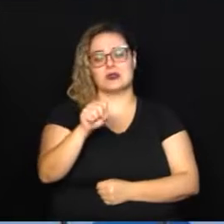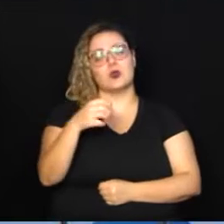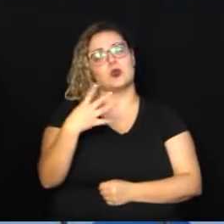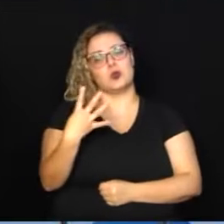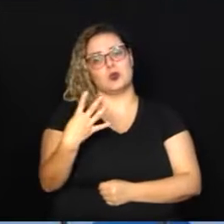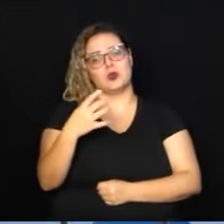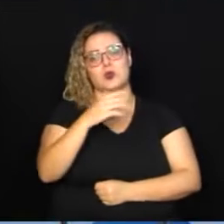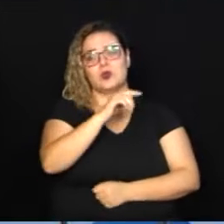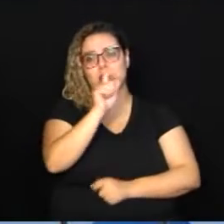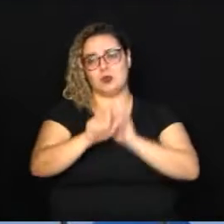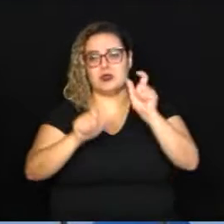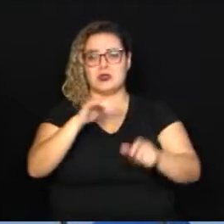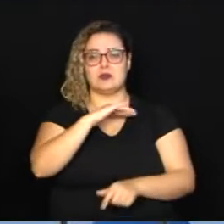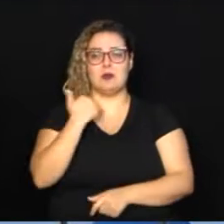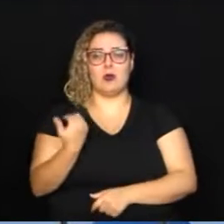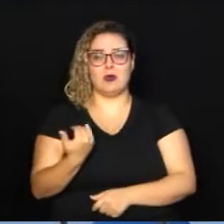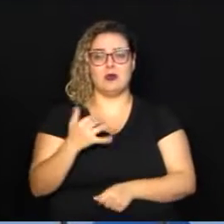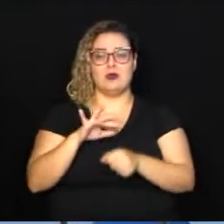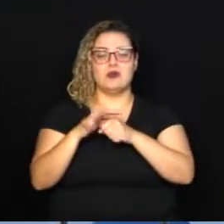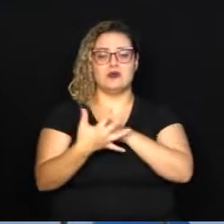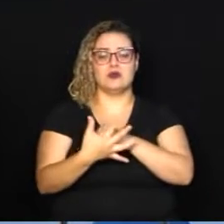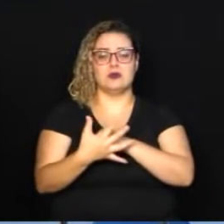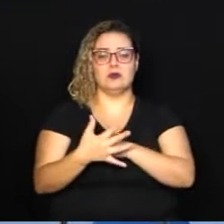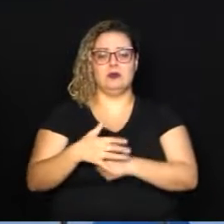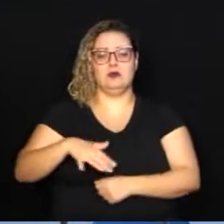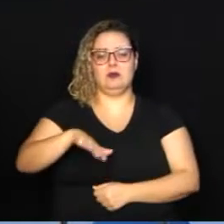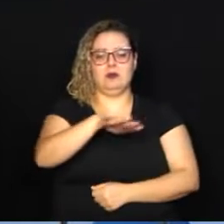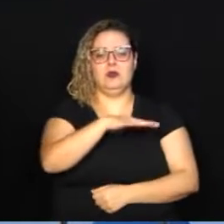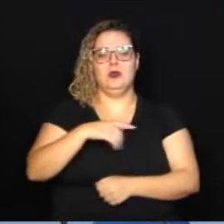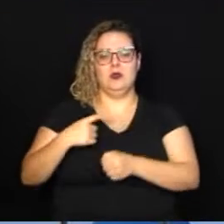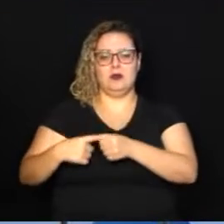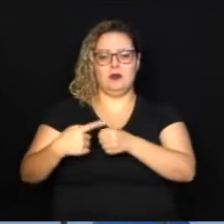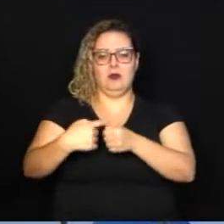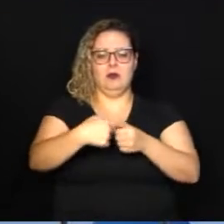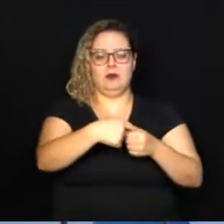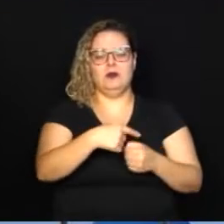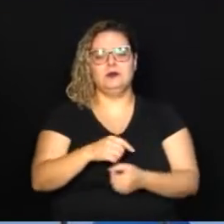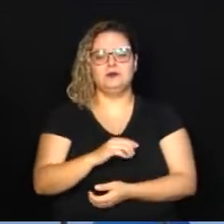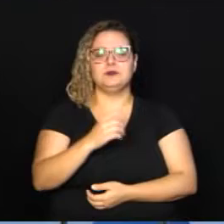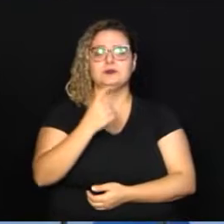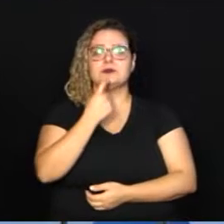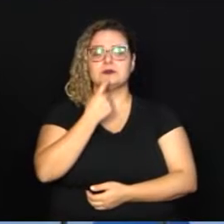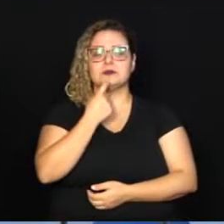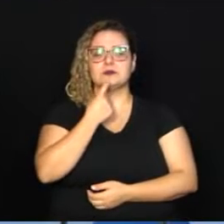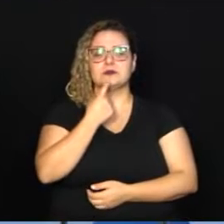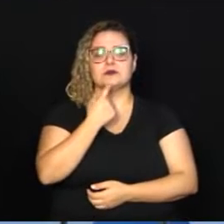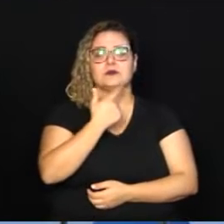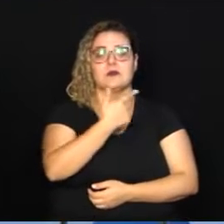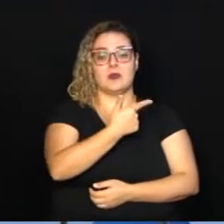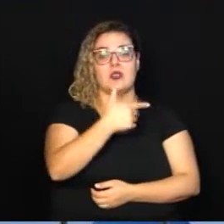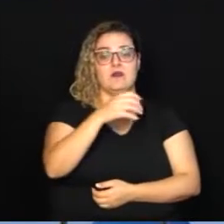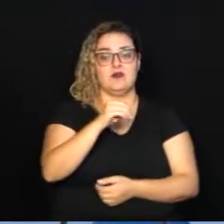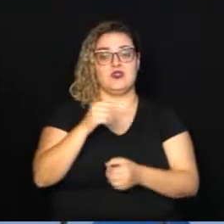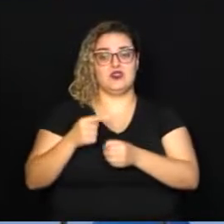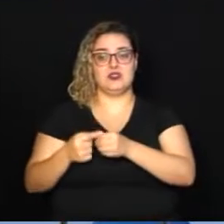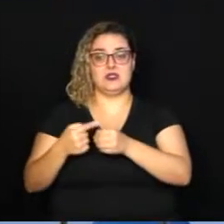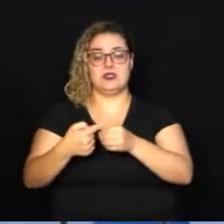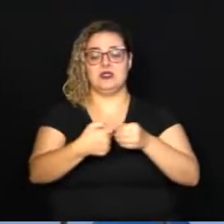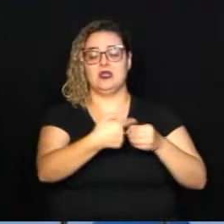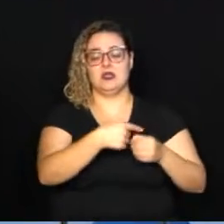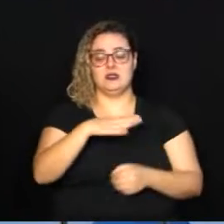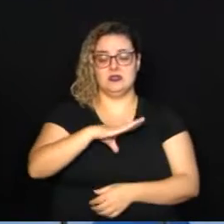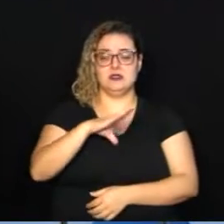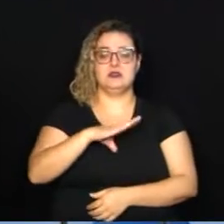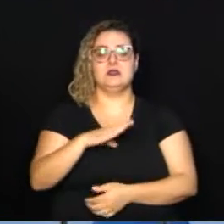61.584 óbitos. Nós vamos falar agora da região metropolitana de Campinas, que compreende 20 municípios. Lembrando que